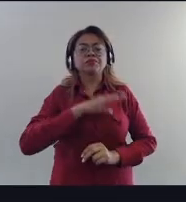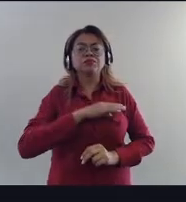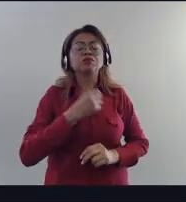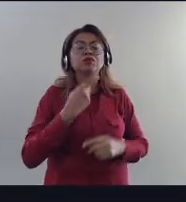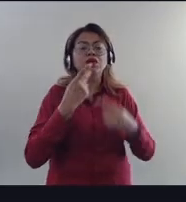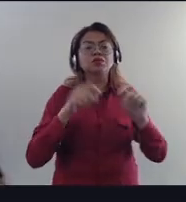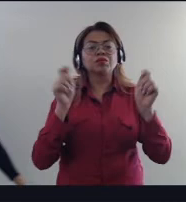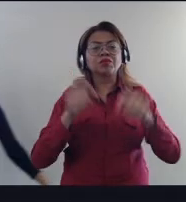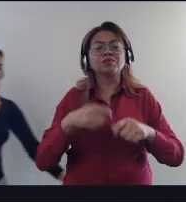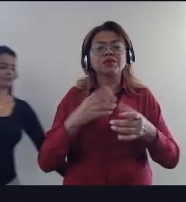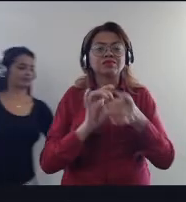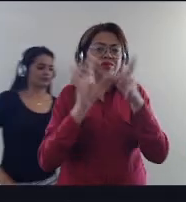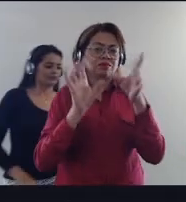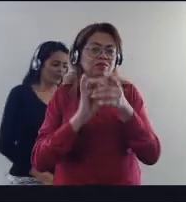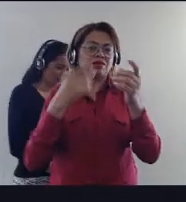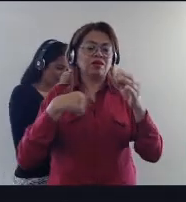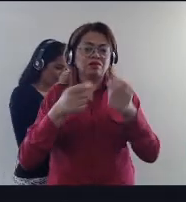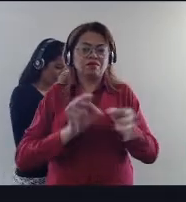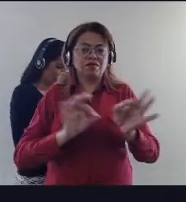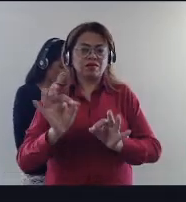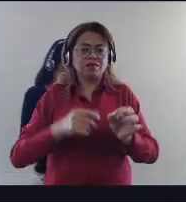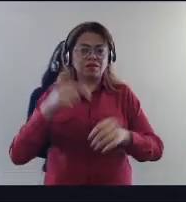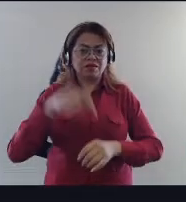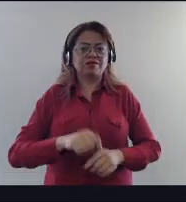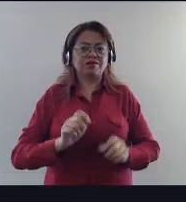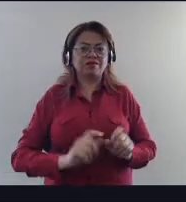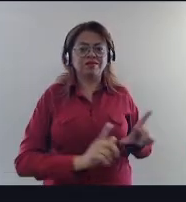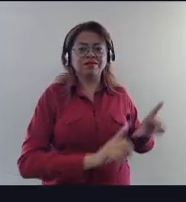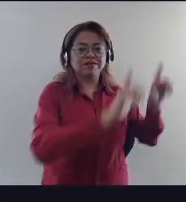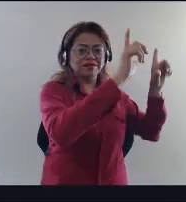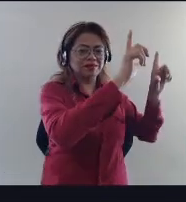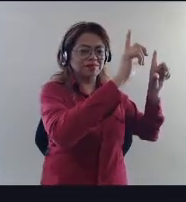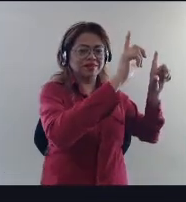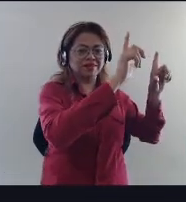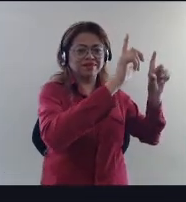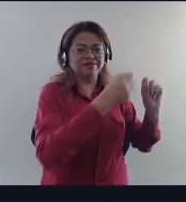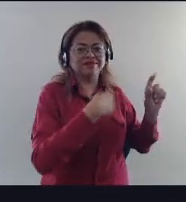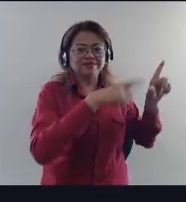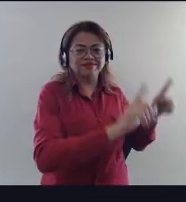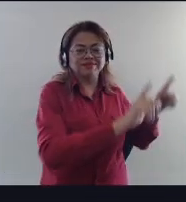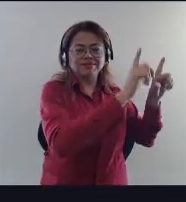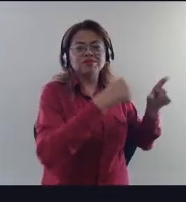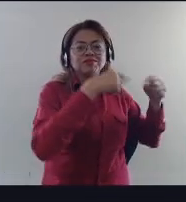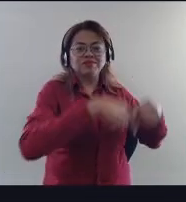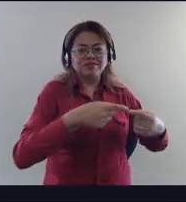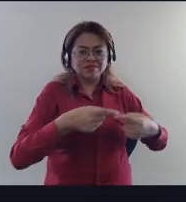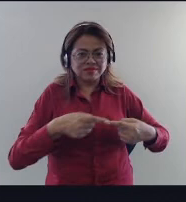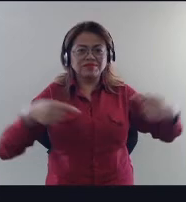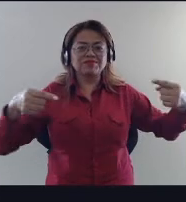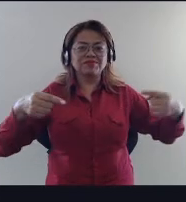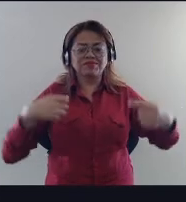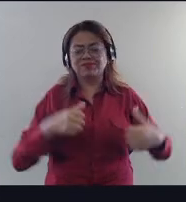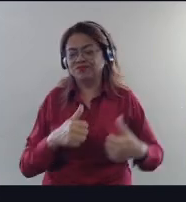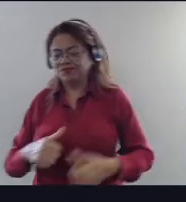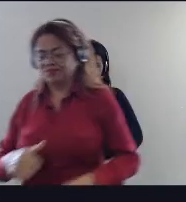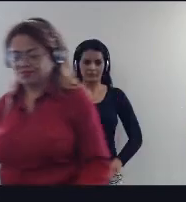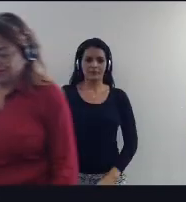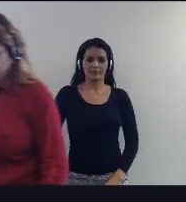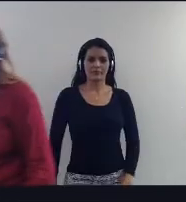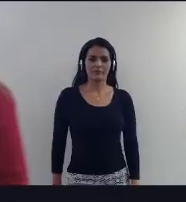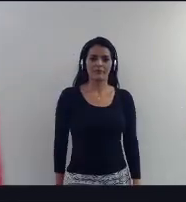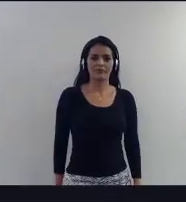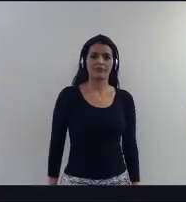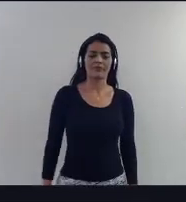de disponibilizar essa ferramenta que está na tela, que pode ser acessada por esse link, que é para as pessoas poderem fazer